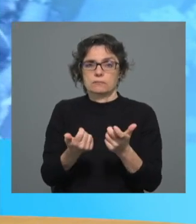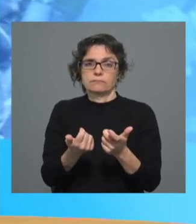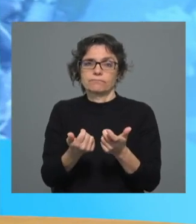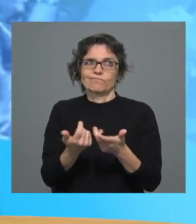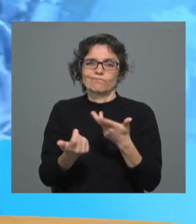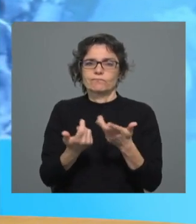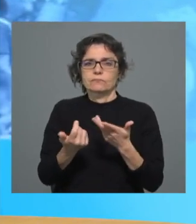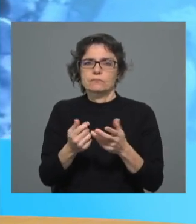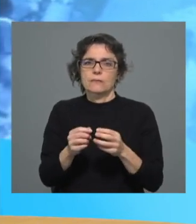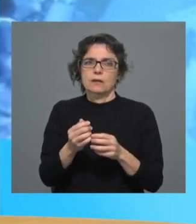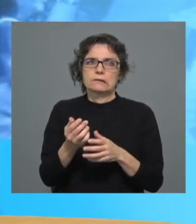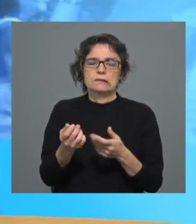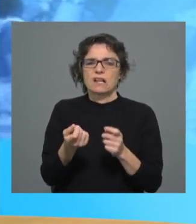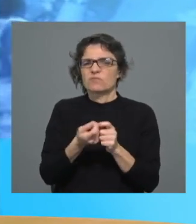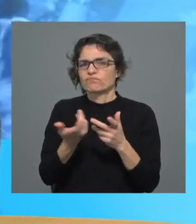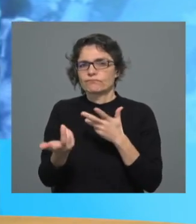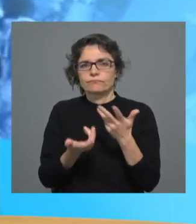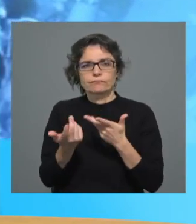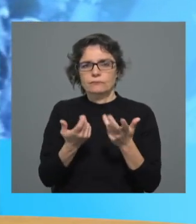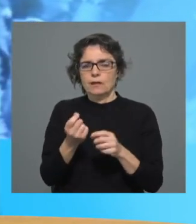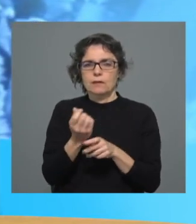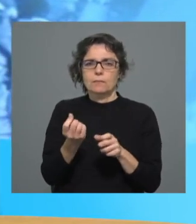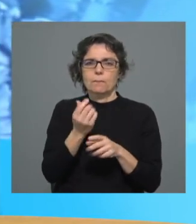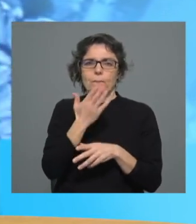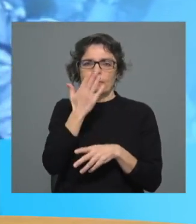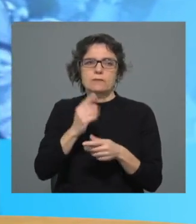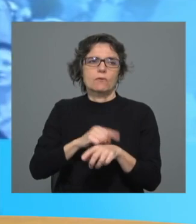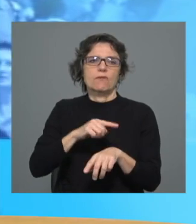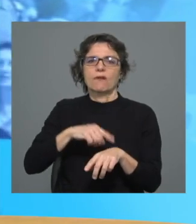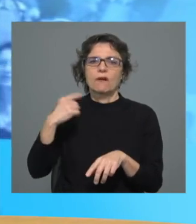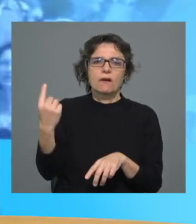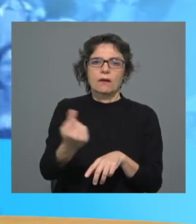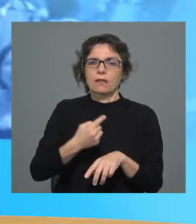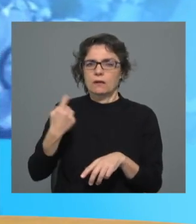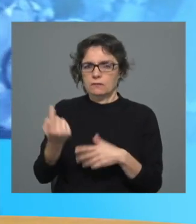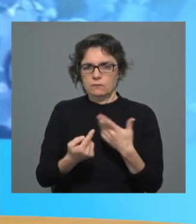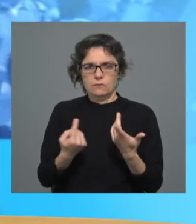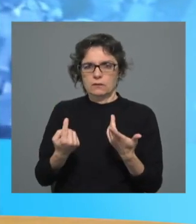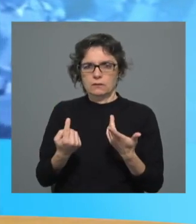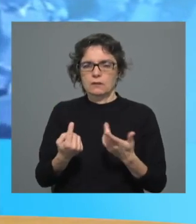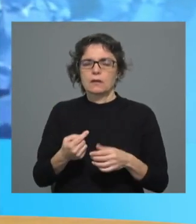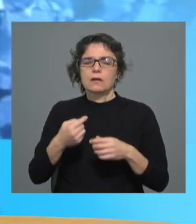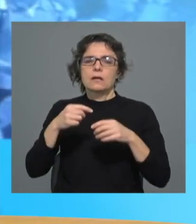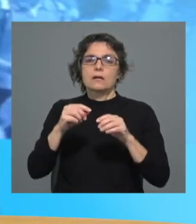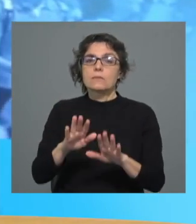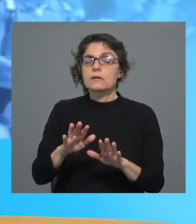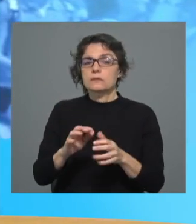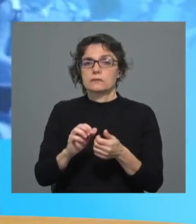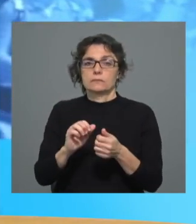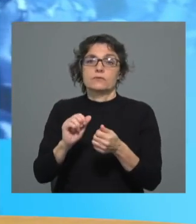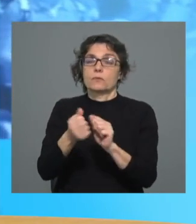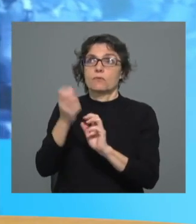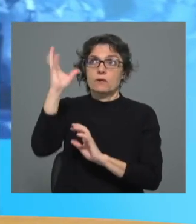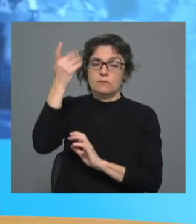as mudanças do gelo do Ártico e do Antártico antigas, que demoravam séculos. Com as alterações climáticas,